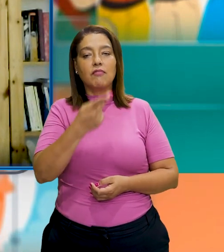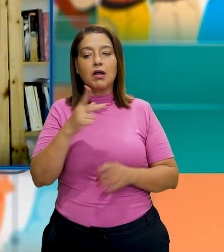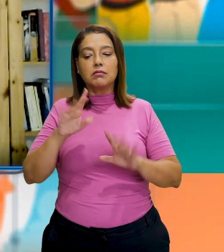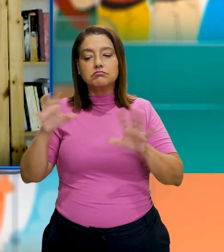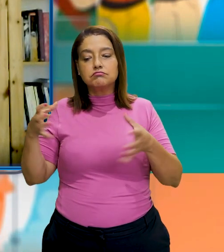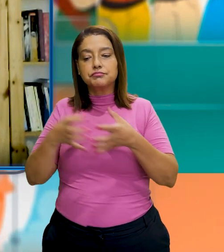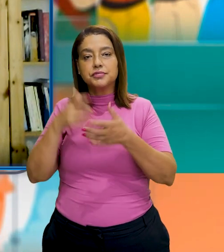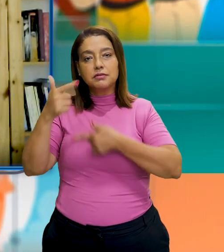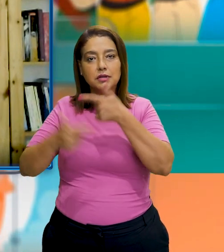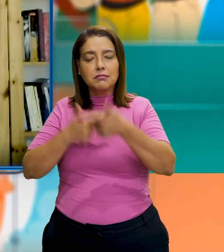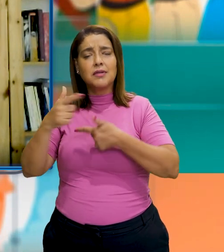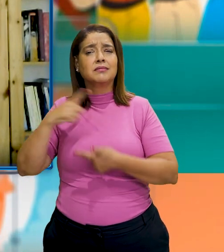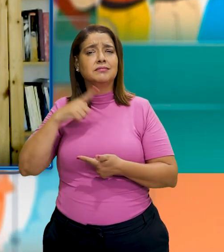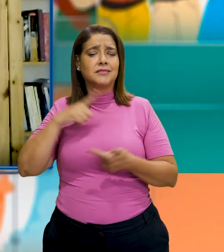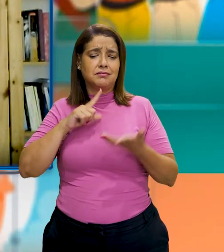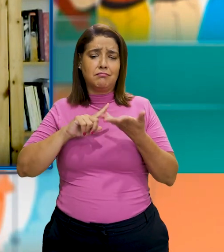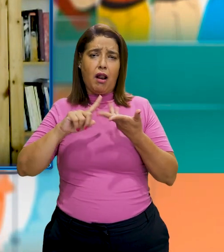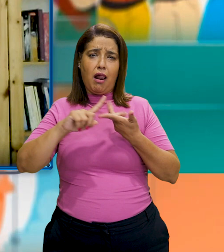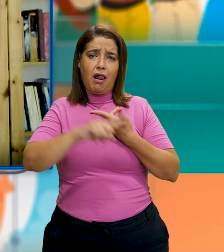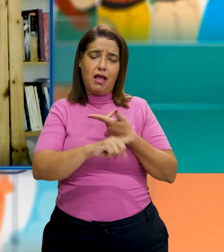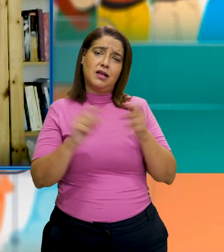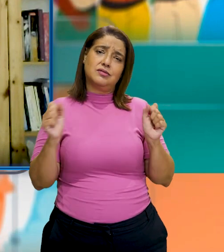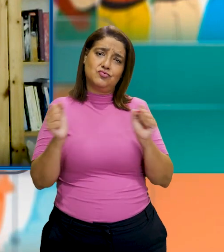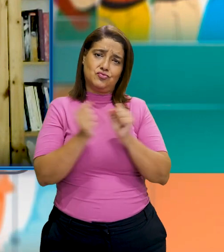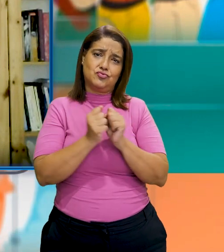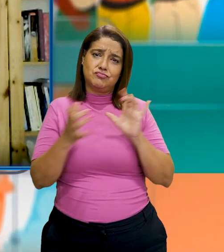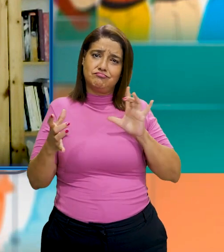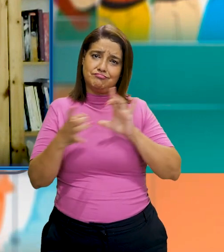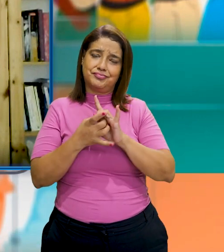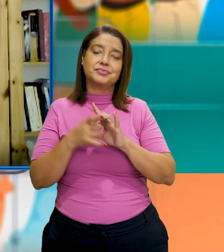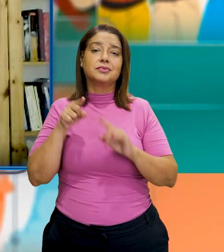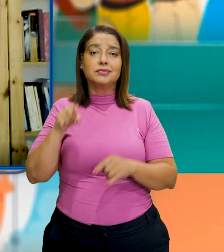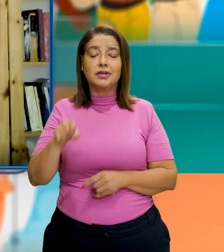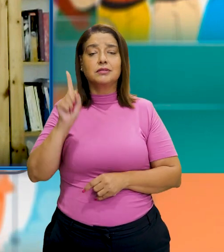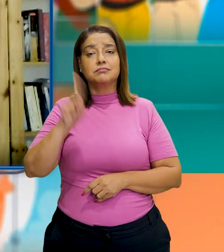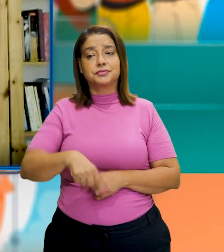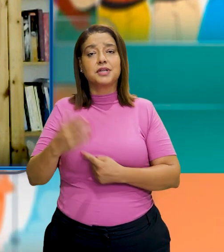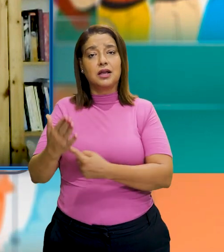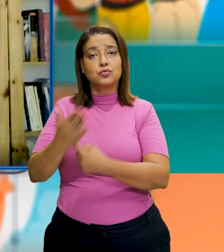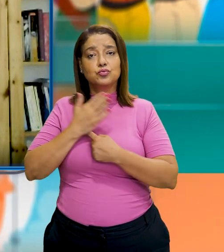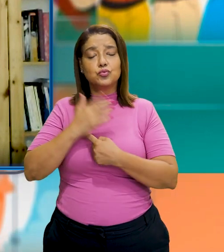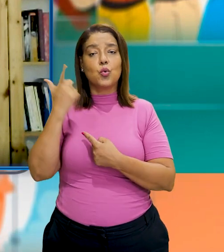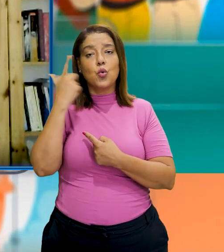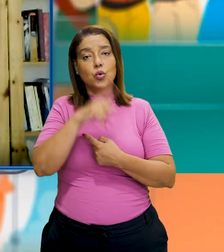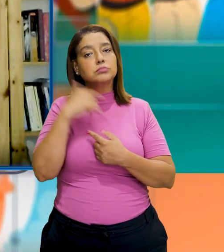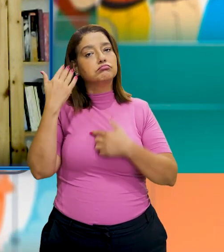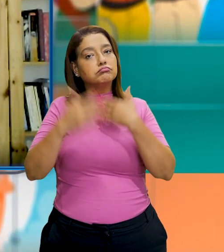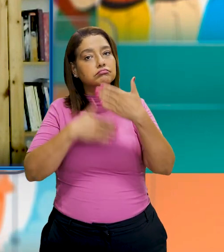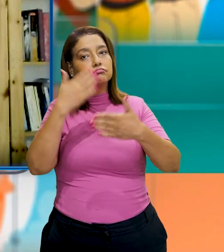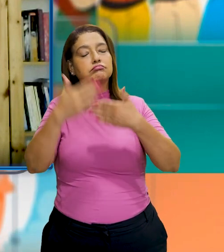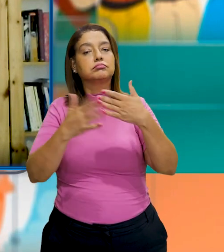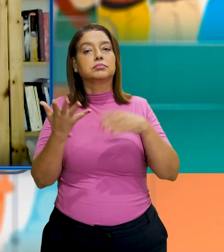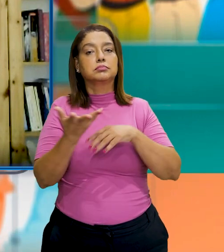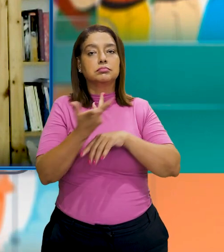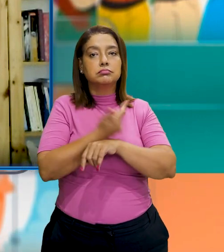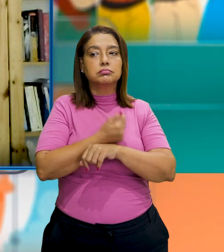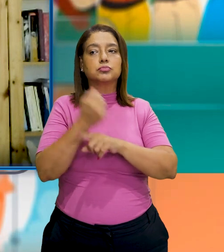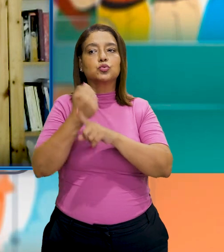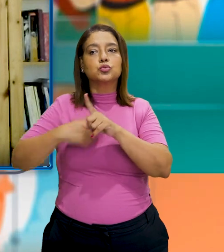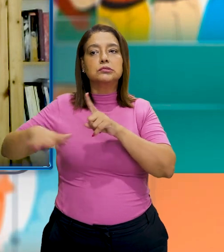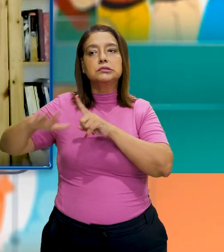equipe, tem muita coisa envolvida, né? E, de fato, é algo que vai nos ajudar a desenvolver